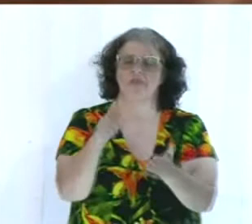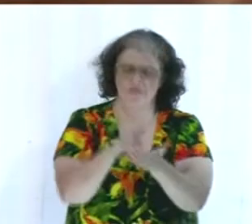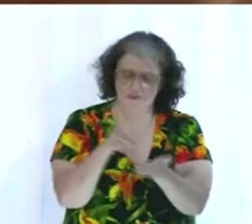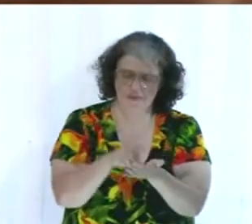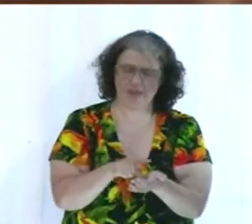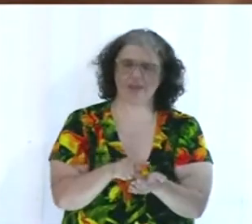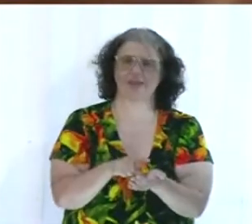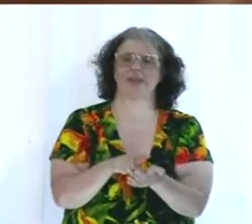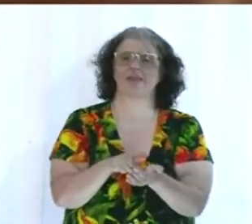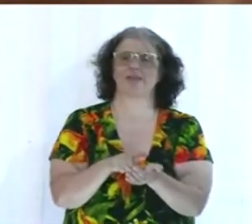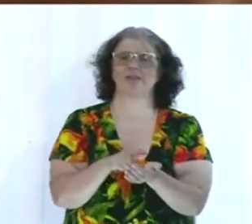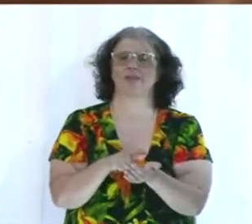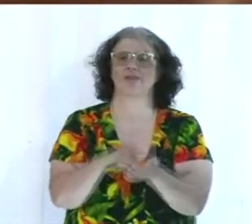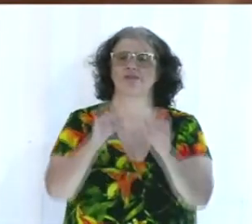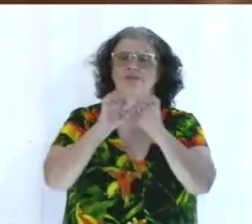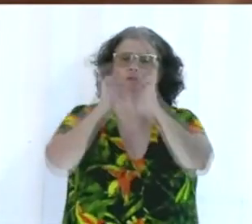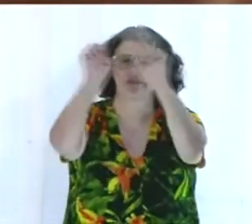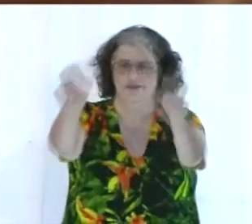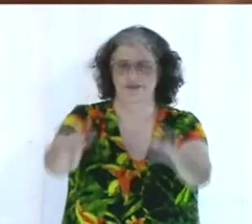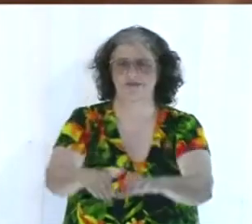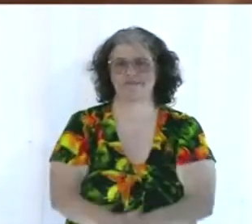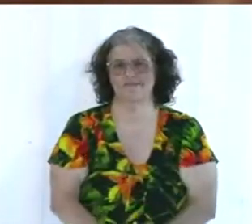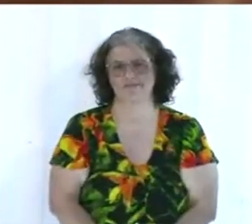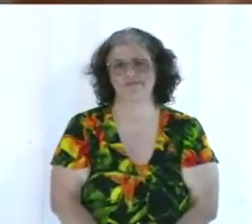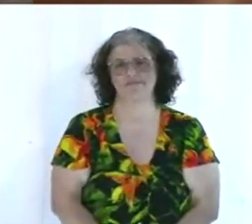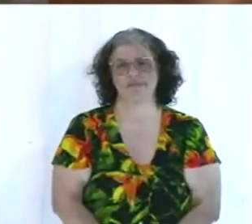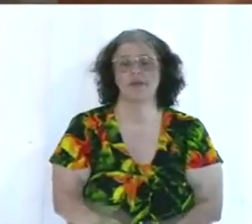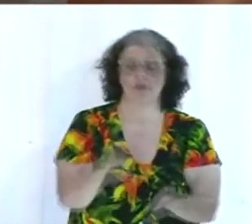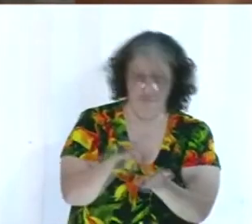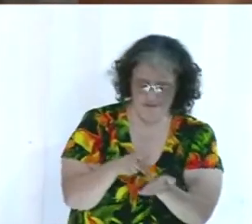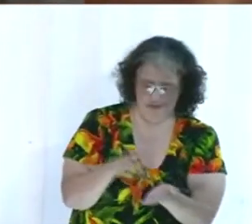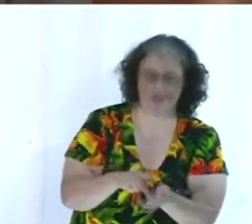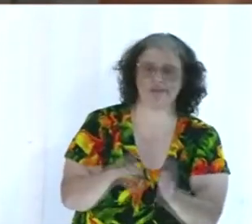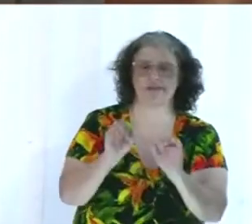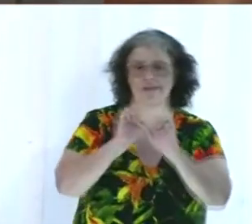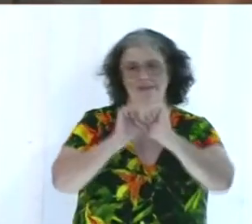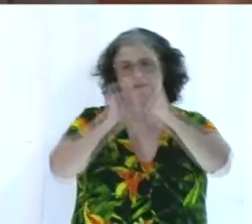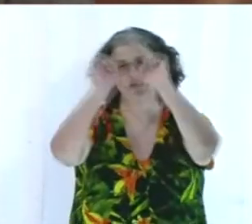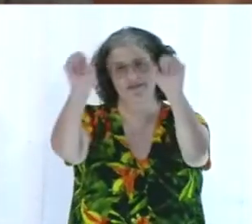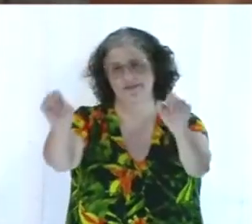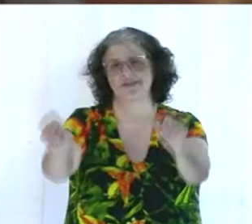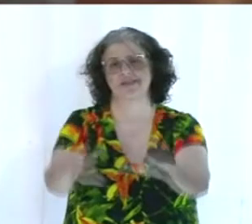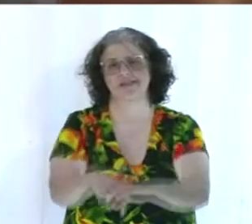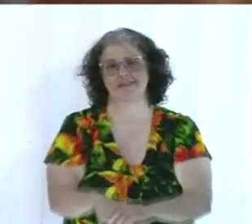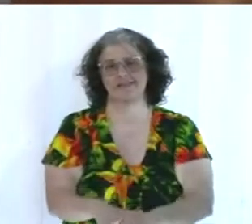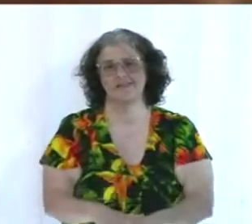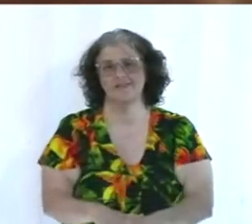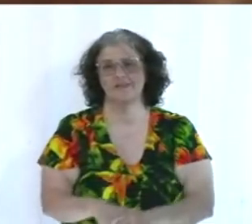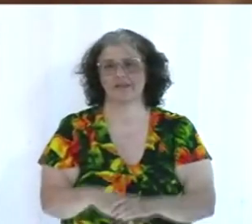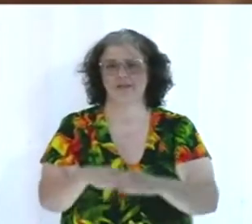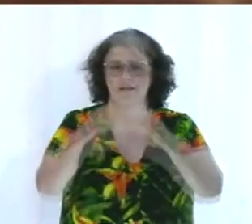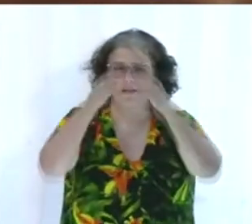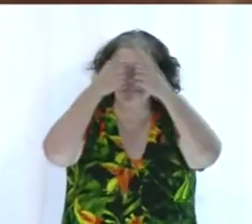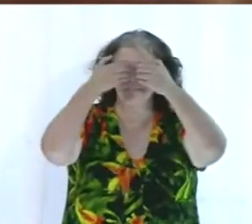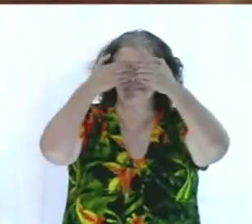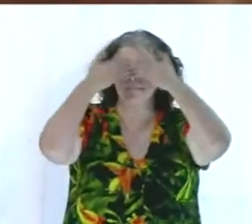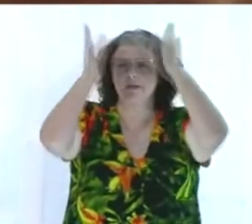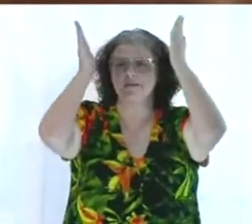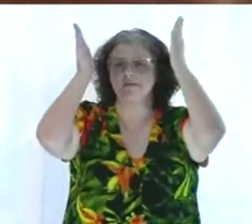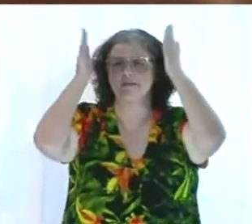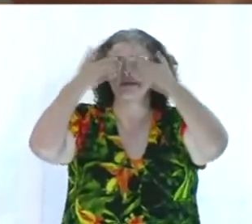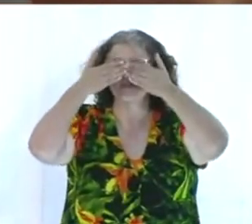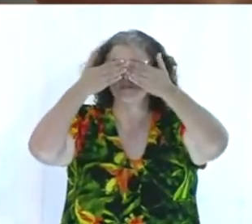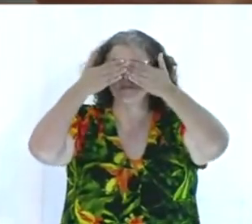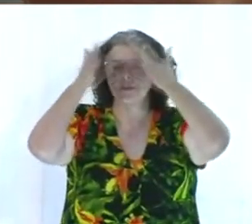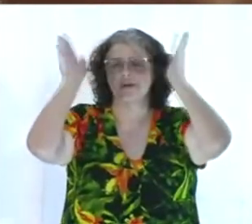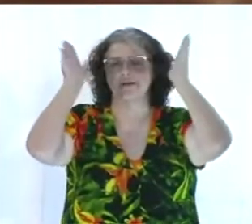eu cantei nessa música do grupo Logos, o verdadeiro evangelho é aquele que desvenda os nossos olhos, como aconteceu